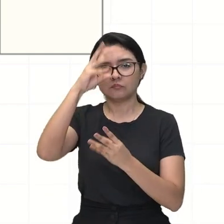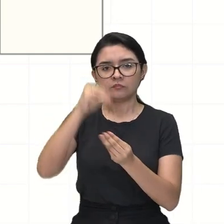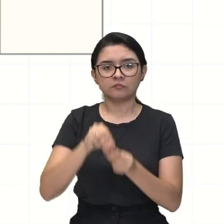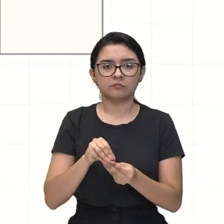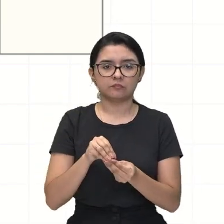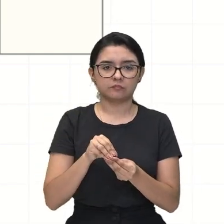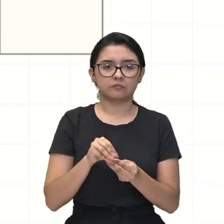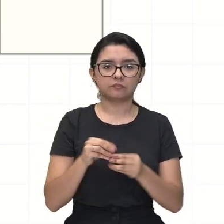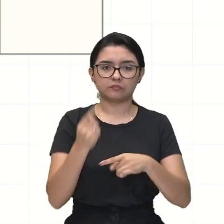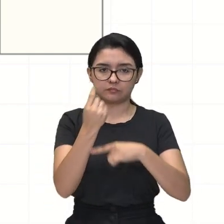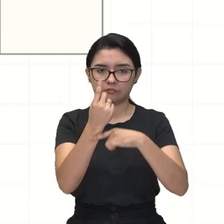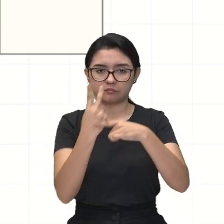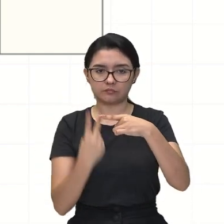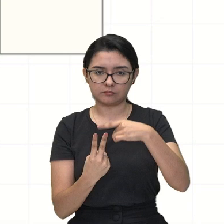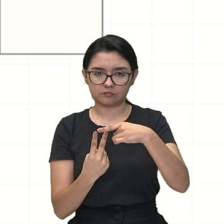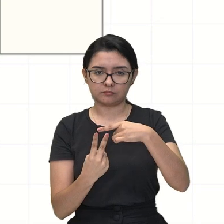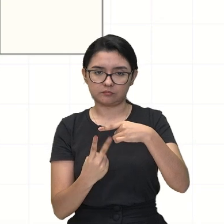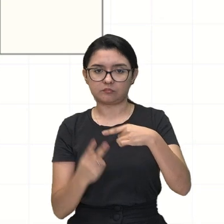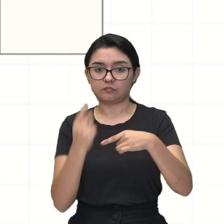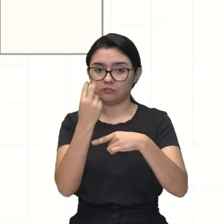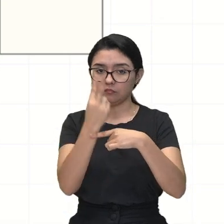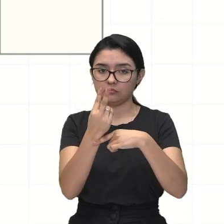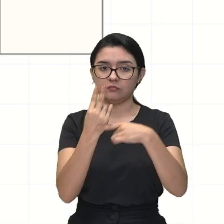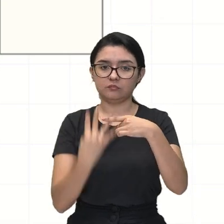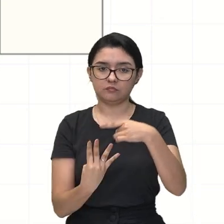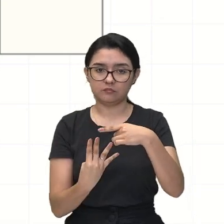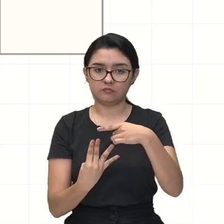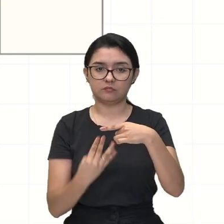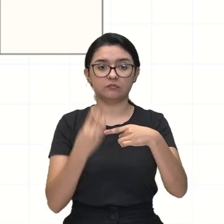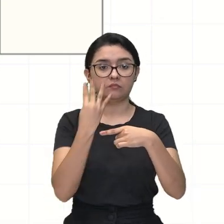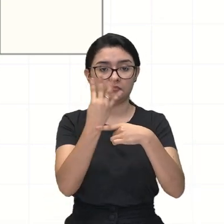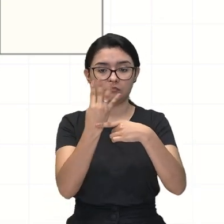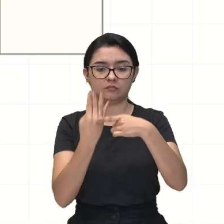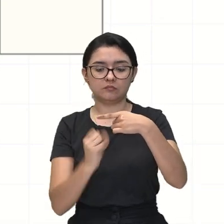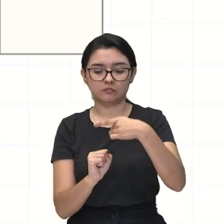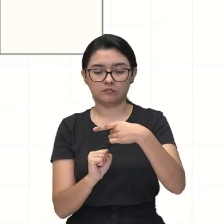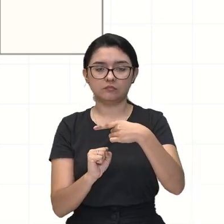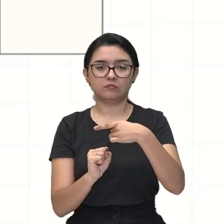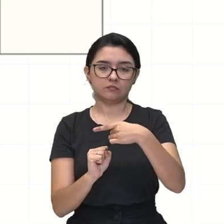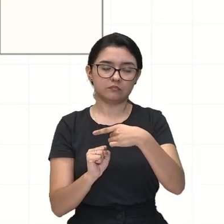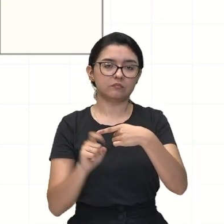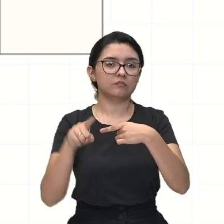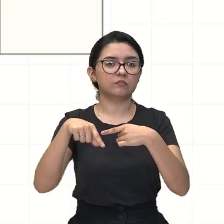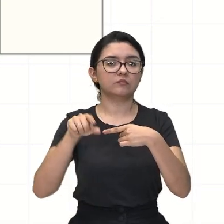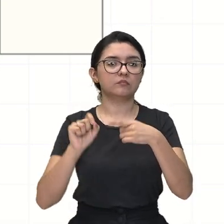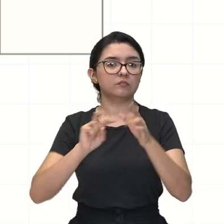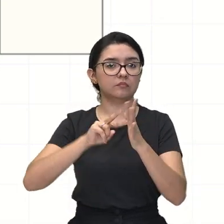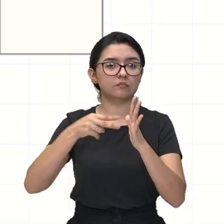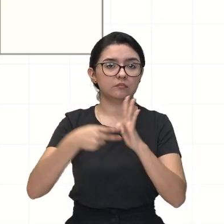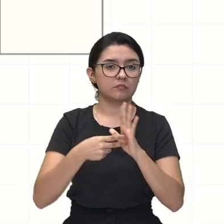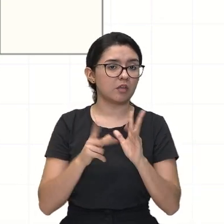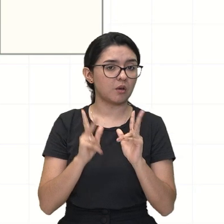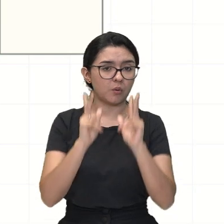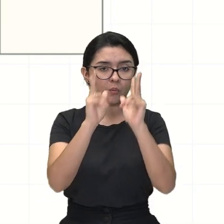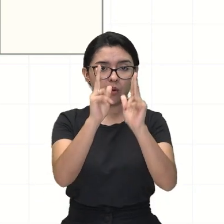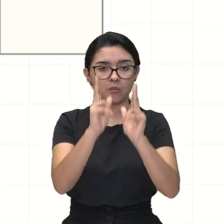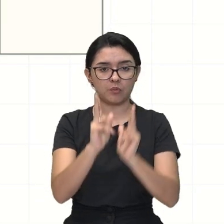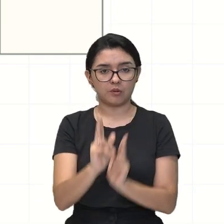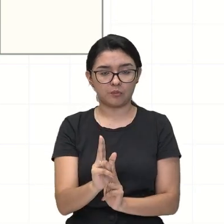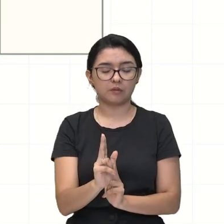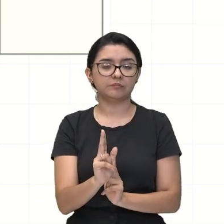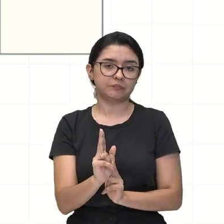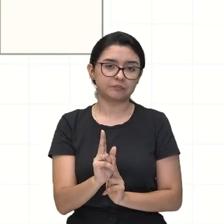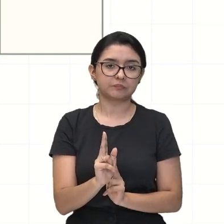que 1/2, 2/4 e 4/8 são iguais, são